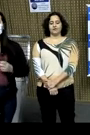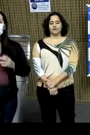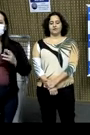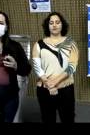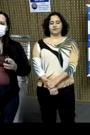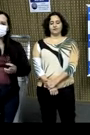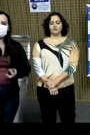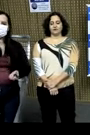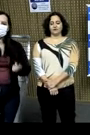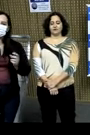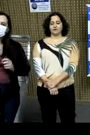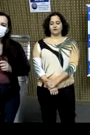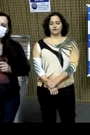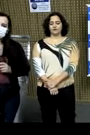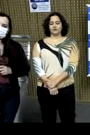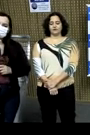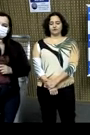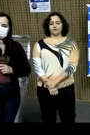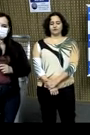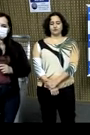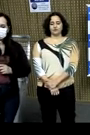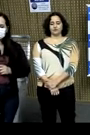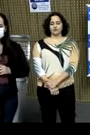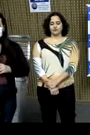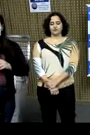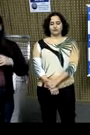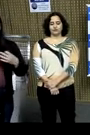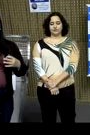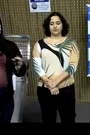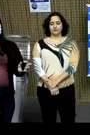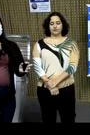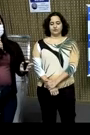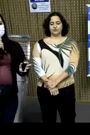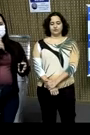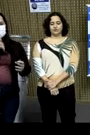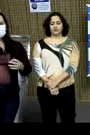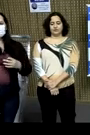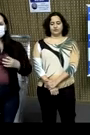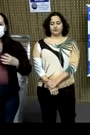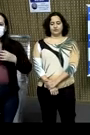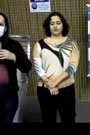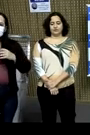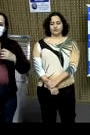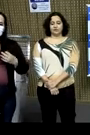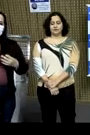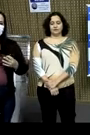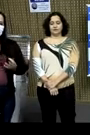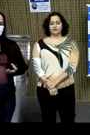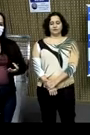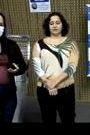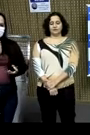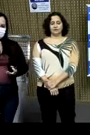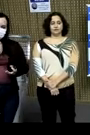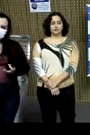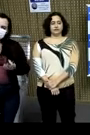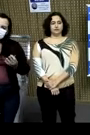2020 e 84% no primeiro semestre de 2021. Durante o período da pandemia, houve aqui um distanciamento